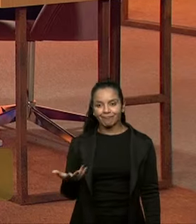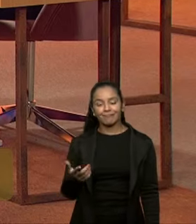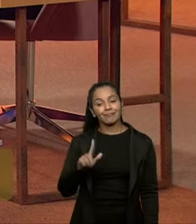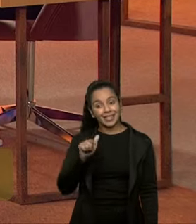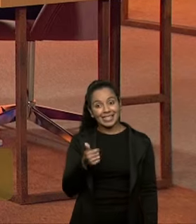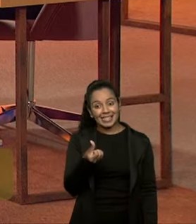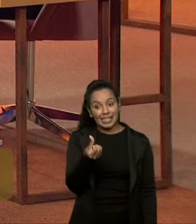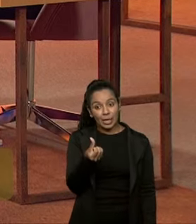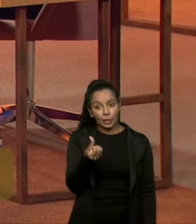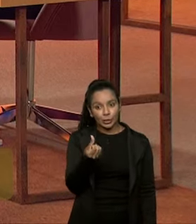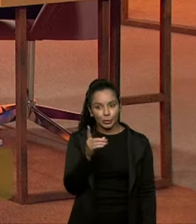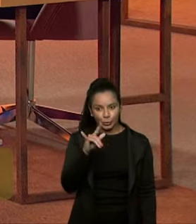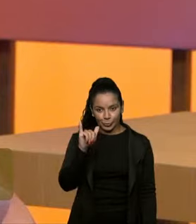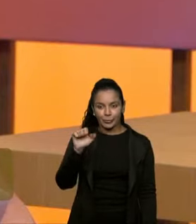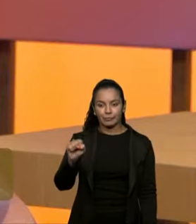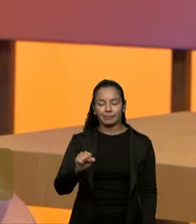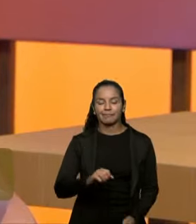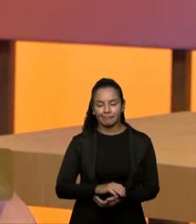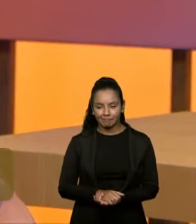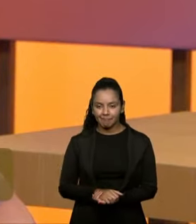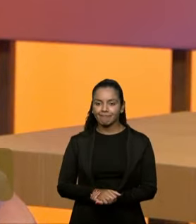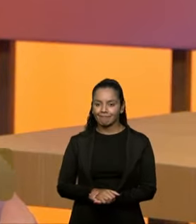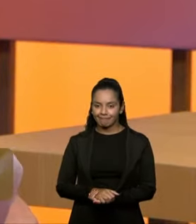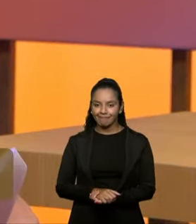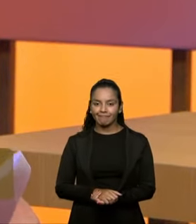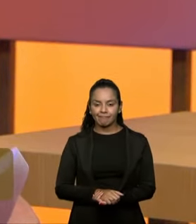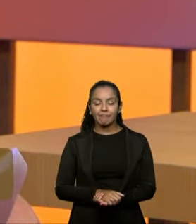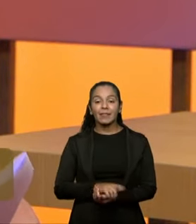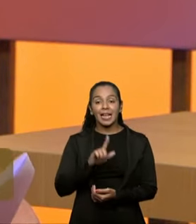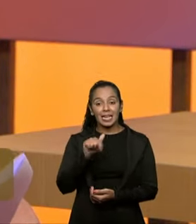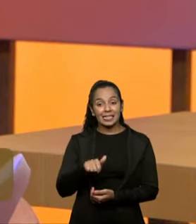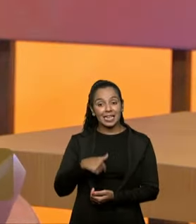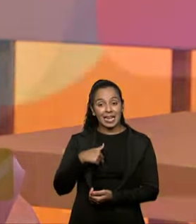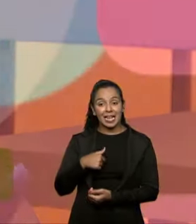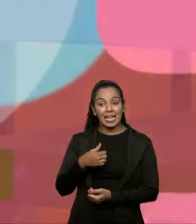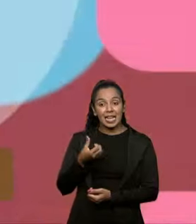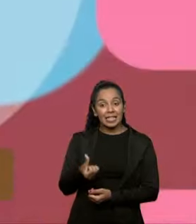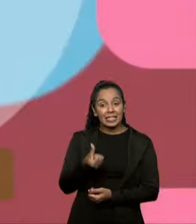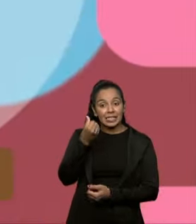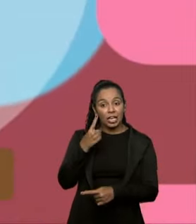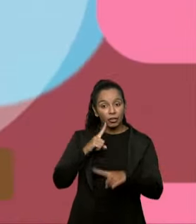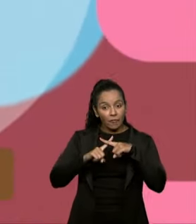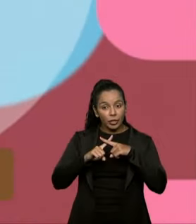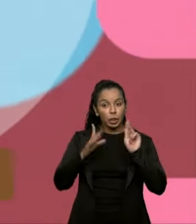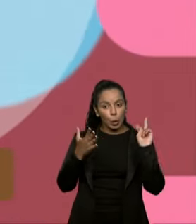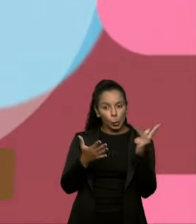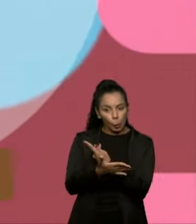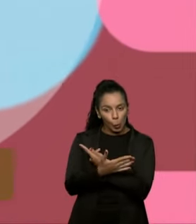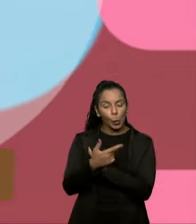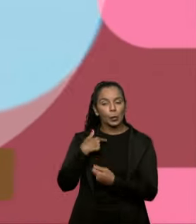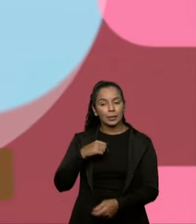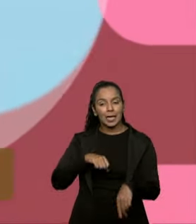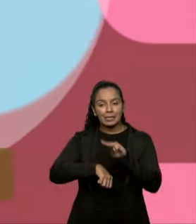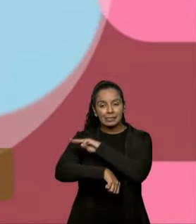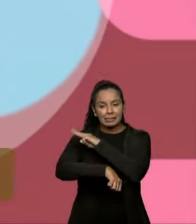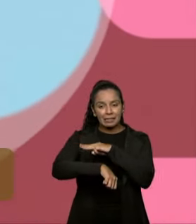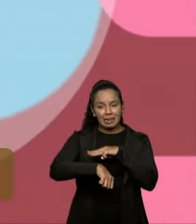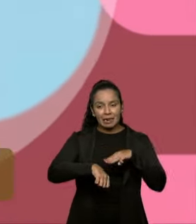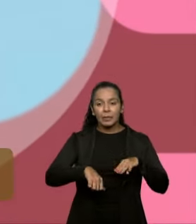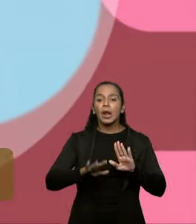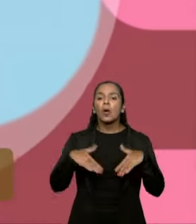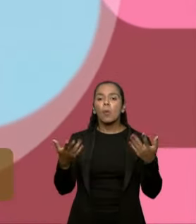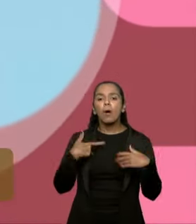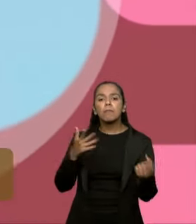seis. Exatamente. Agora, essa é a sexta operação na Maré esse ano, né? Quais são os impactos para